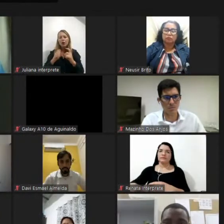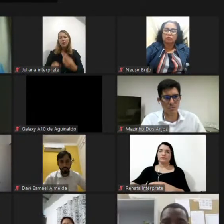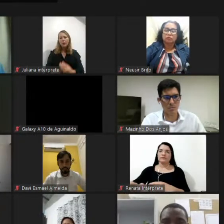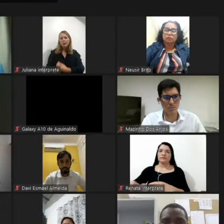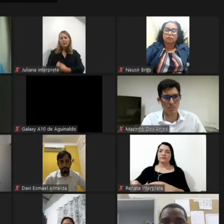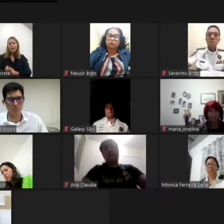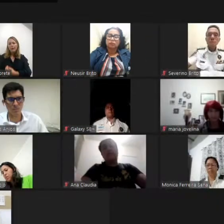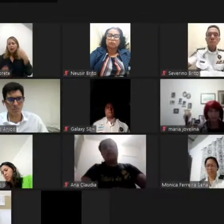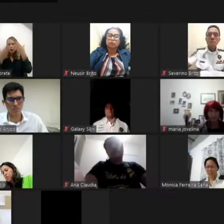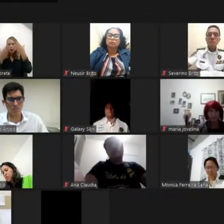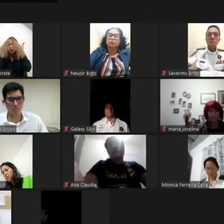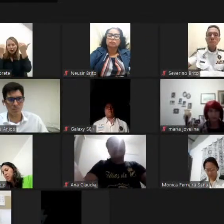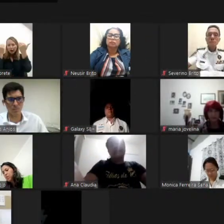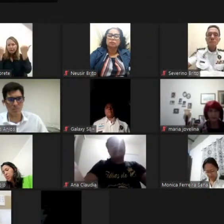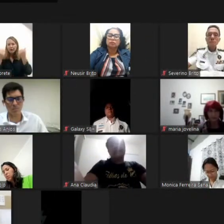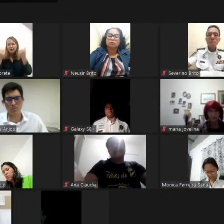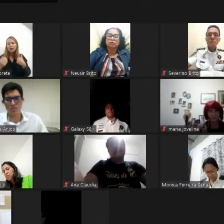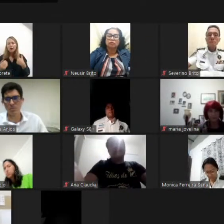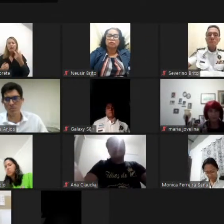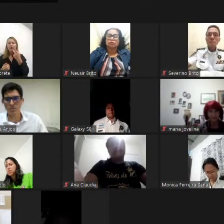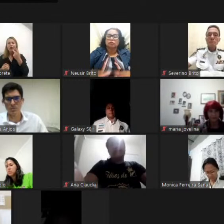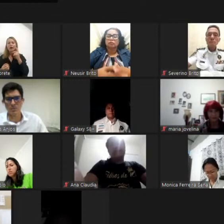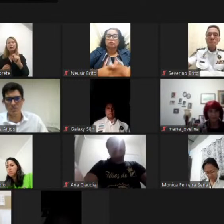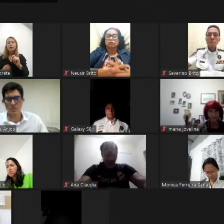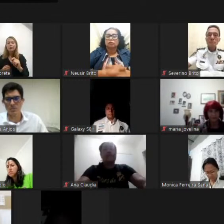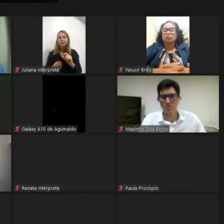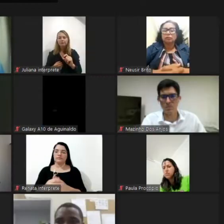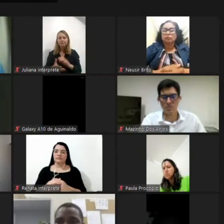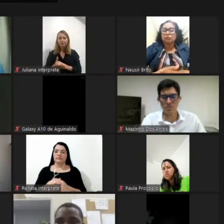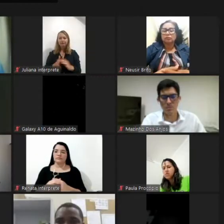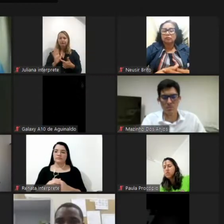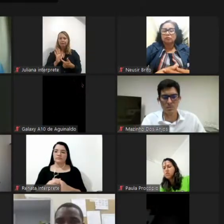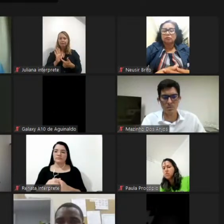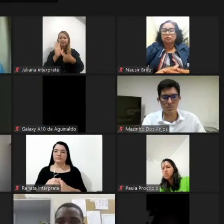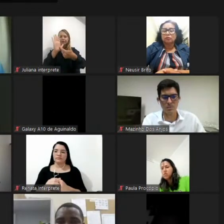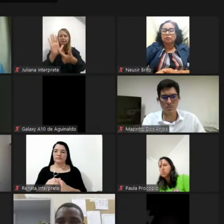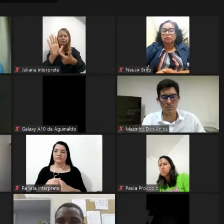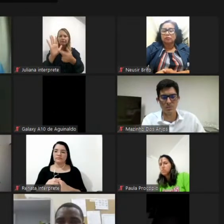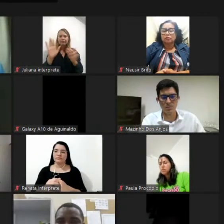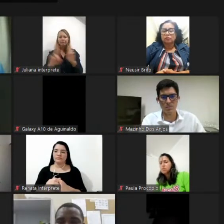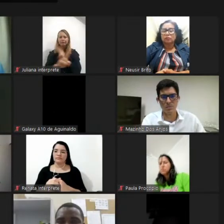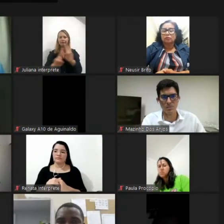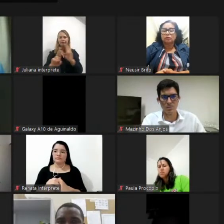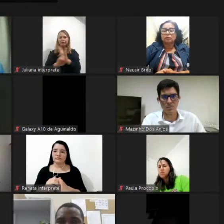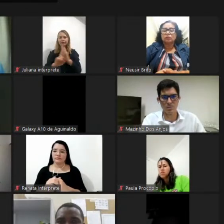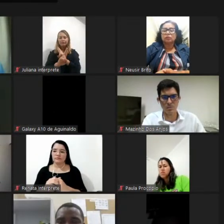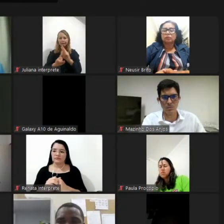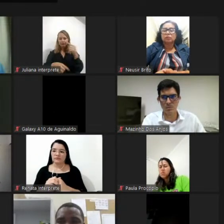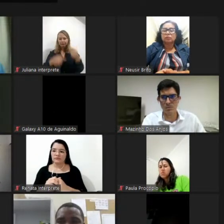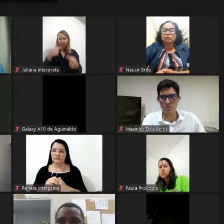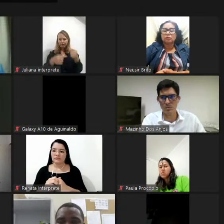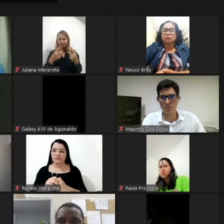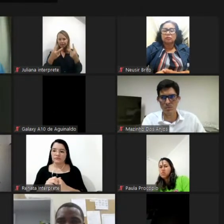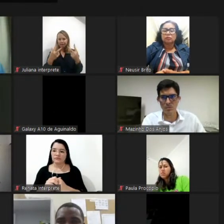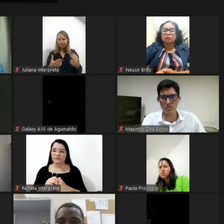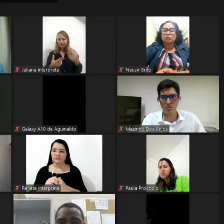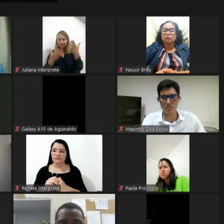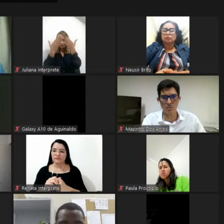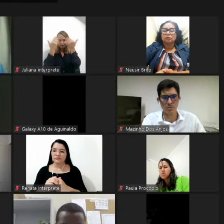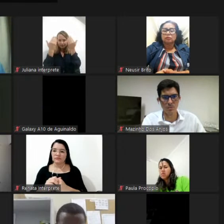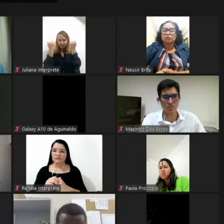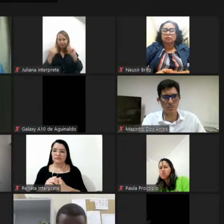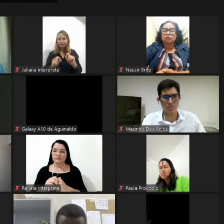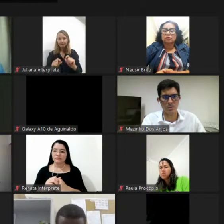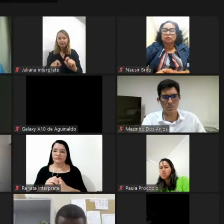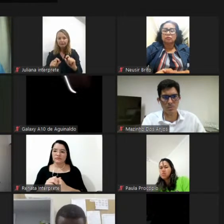Davi, eu disse que um dos destaques que eu faço nas relações políticas com o Davi é exatamente